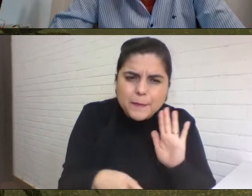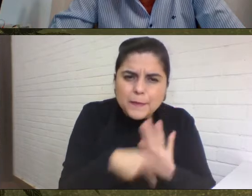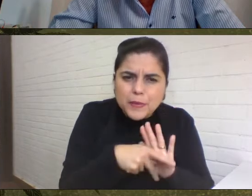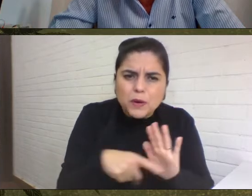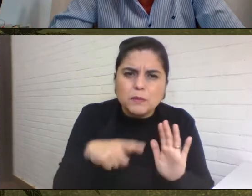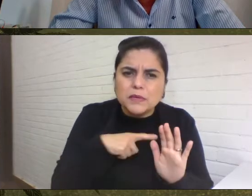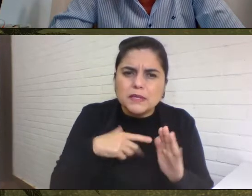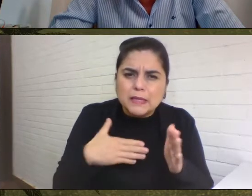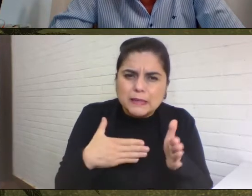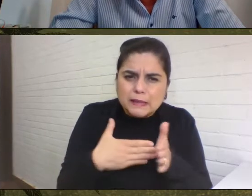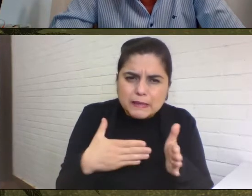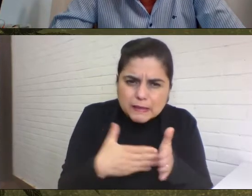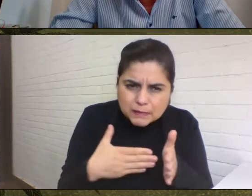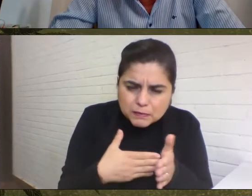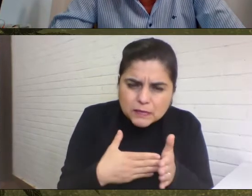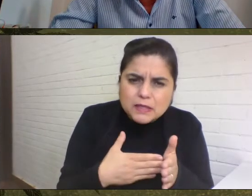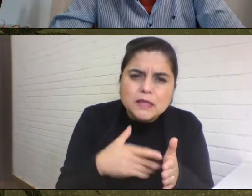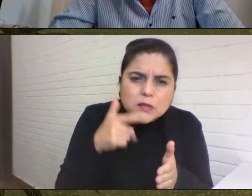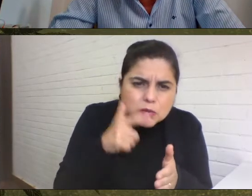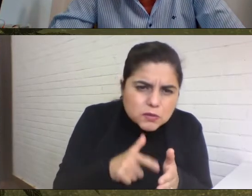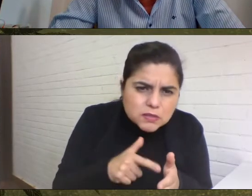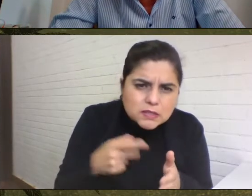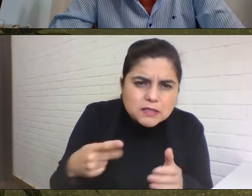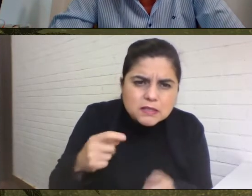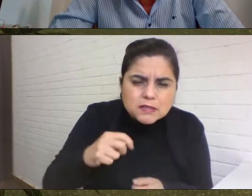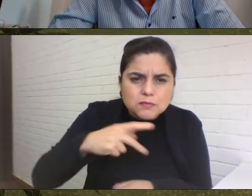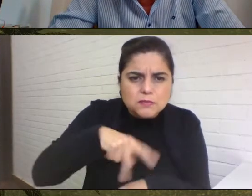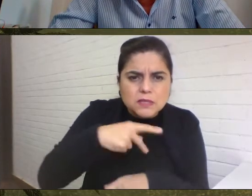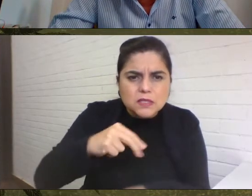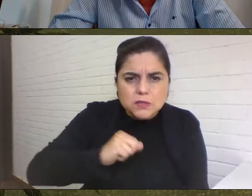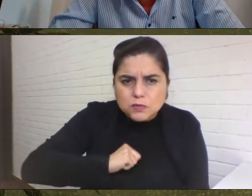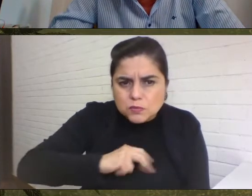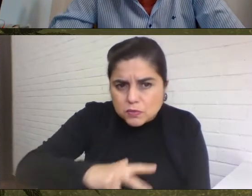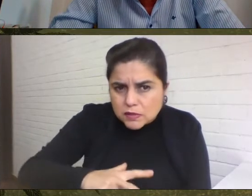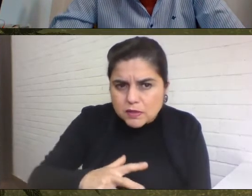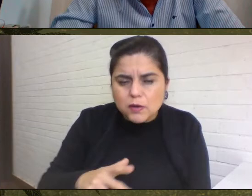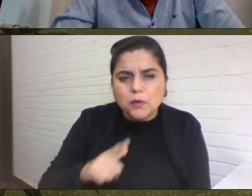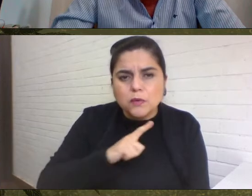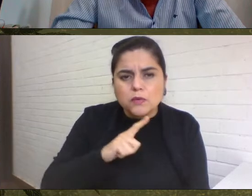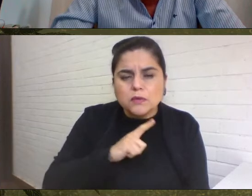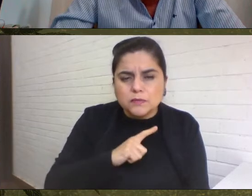limitação ou condicionante que Portugal neste momento sente relativamente a estas coisas.